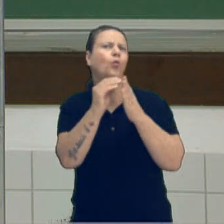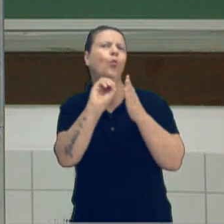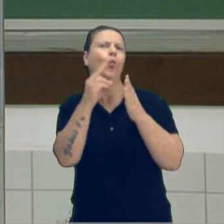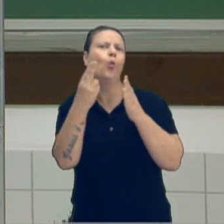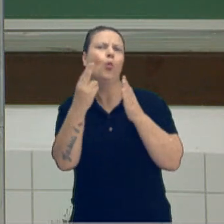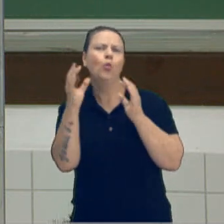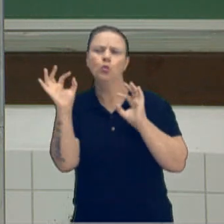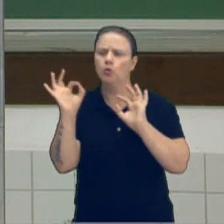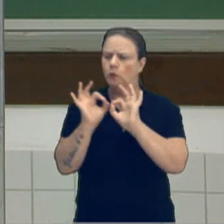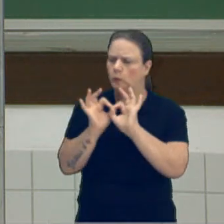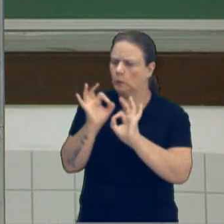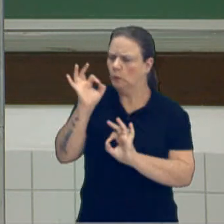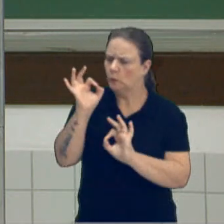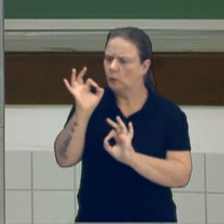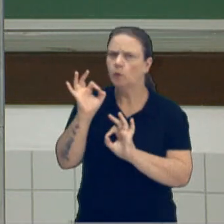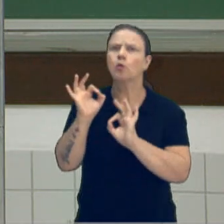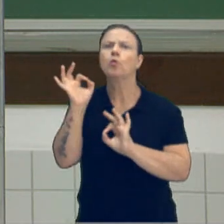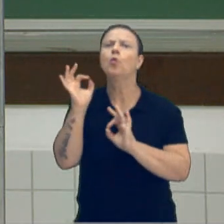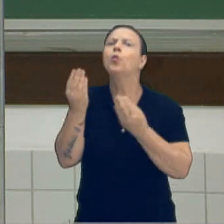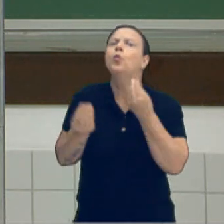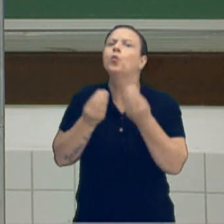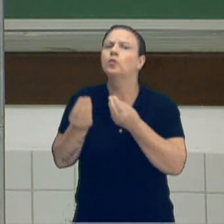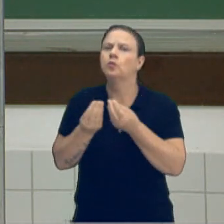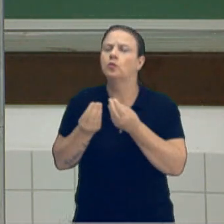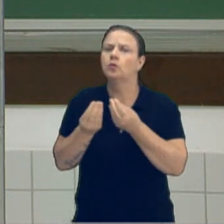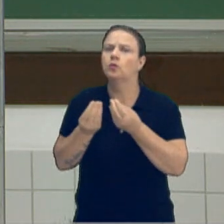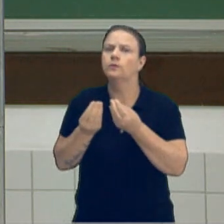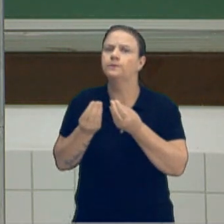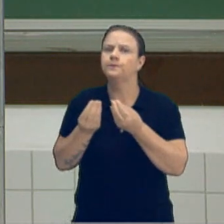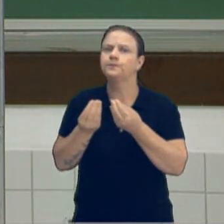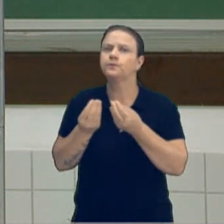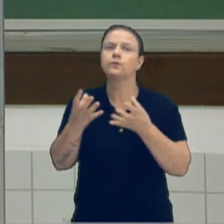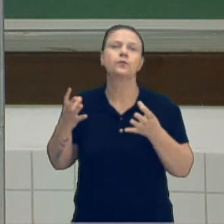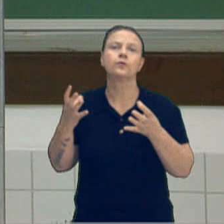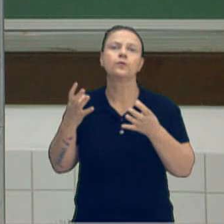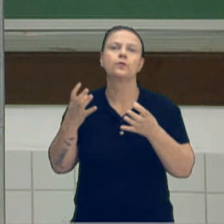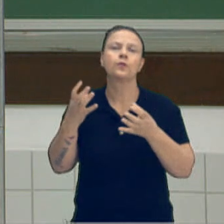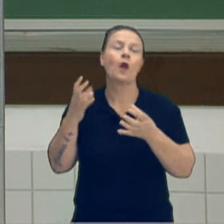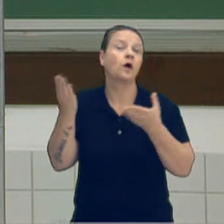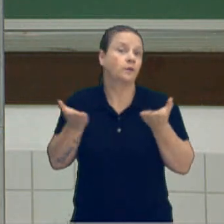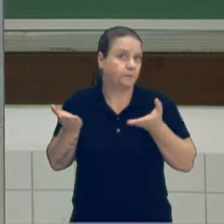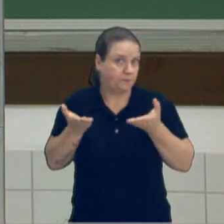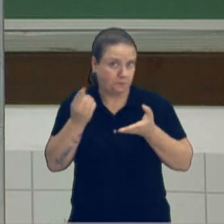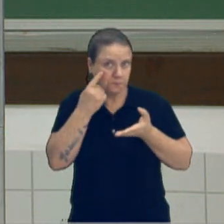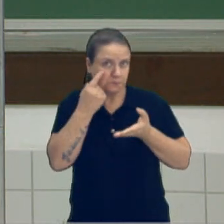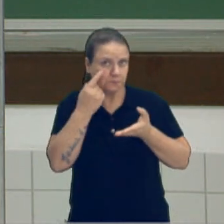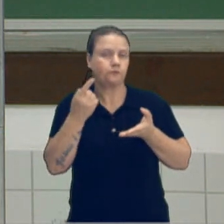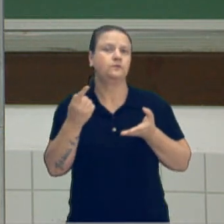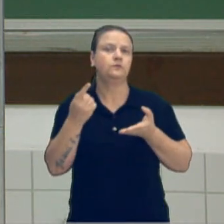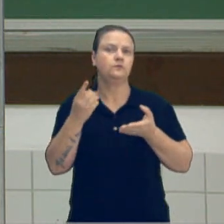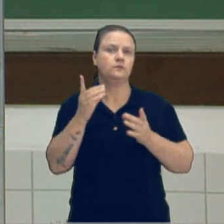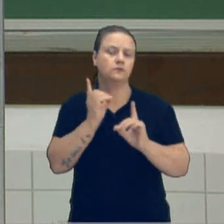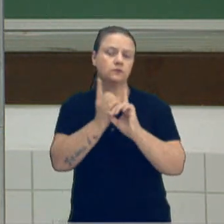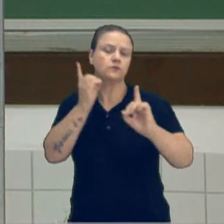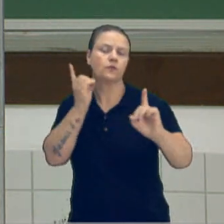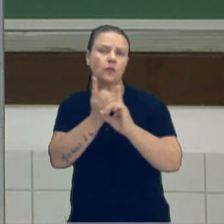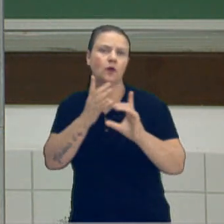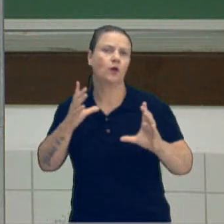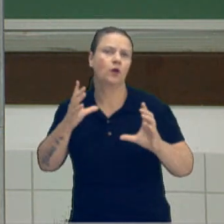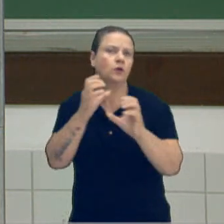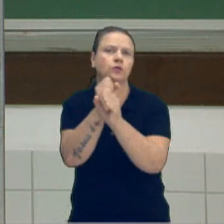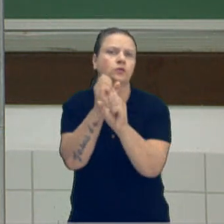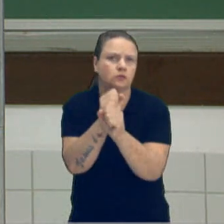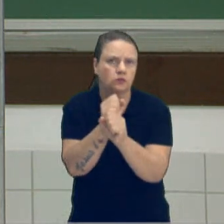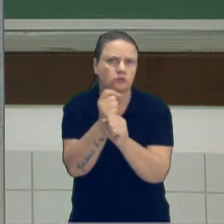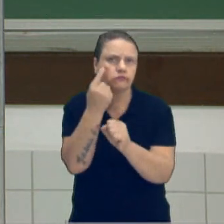A distância vai ser maior. Então, aqui a professora colocou um cálculo do quê? Vamos ver qual a distância total que o atleta da